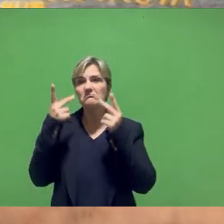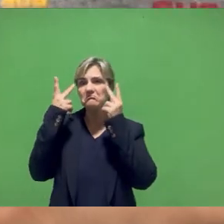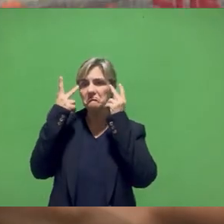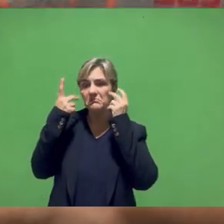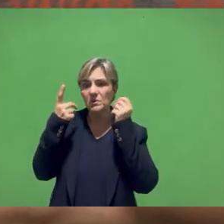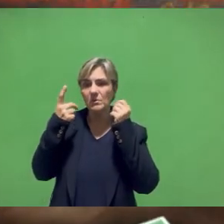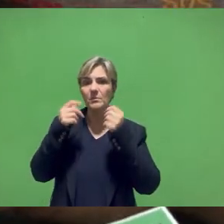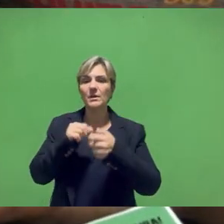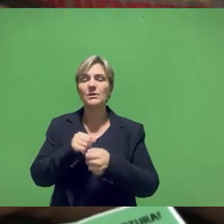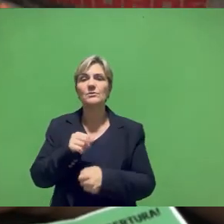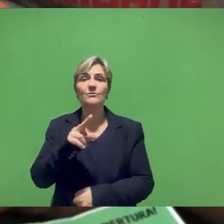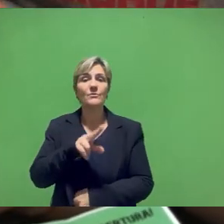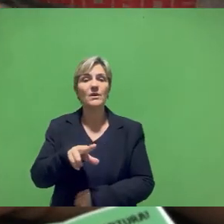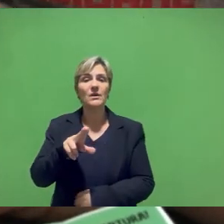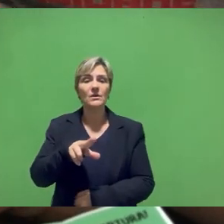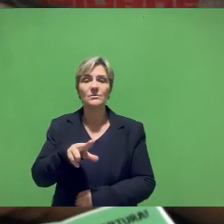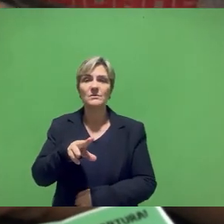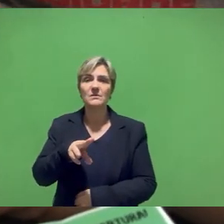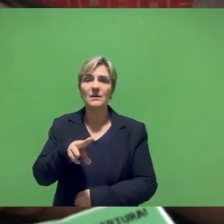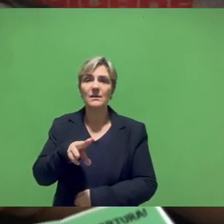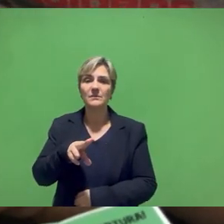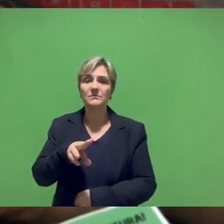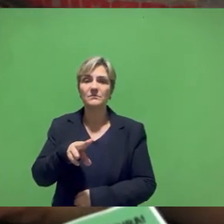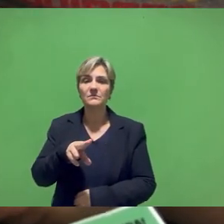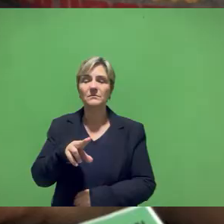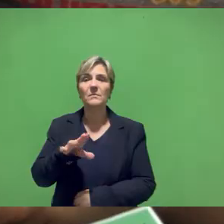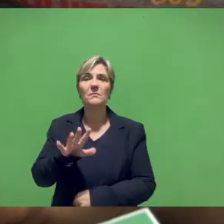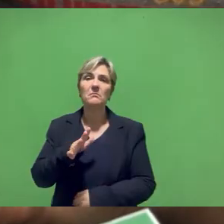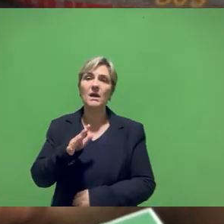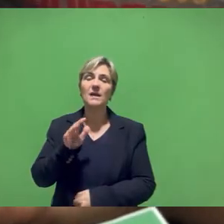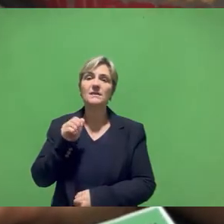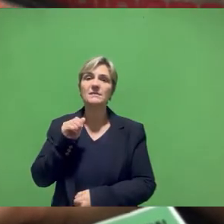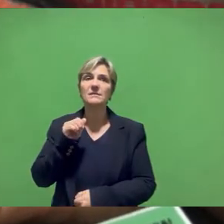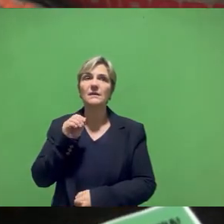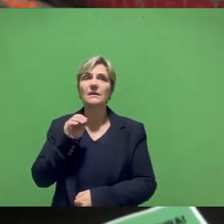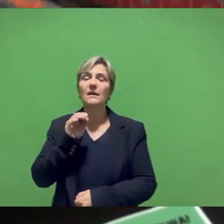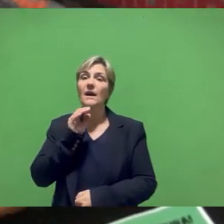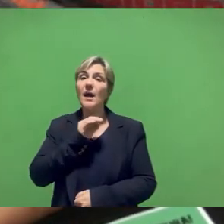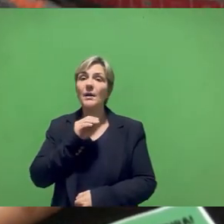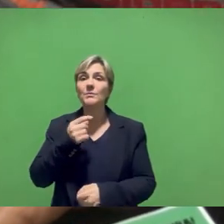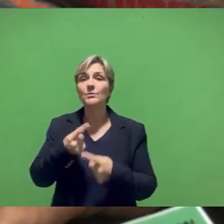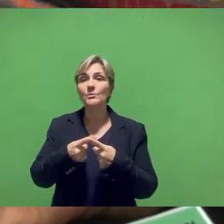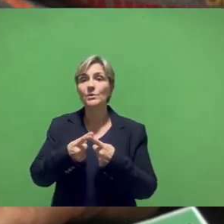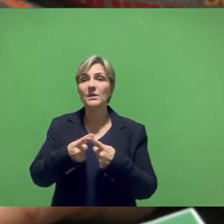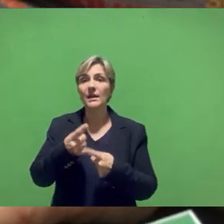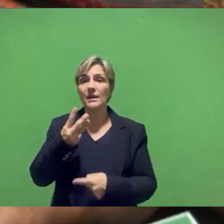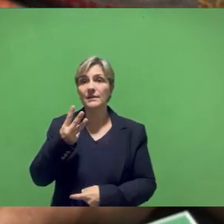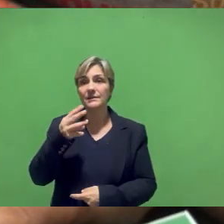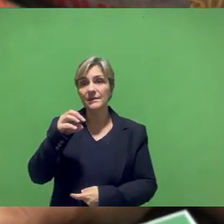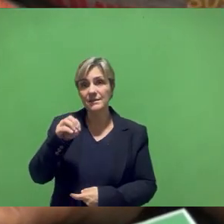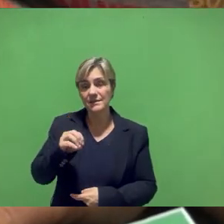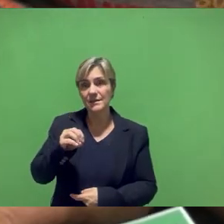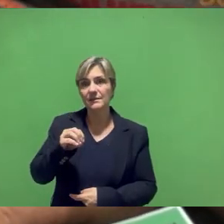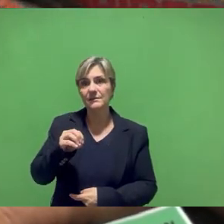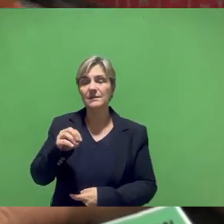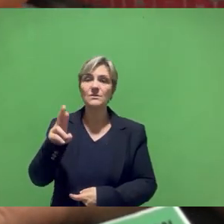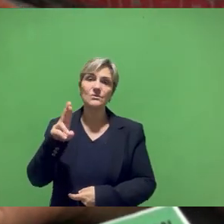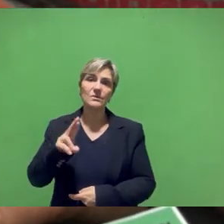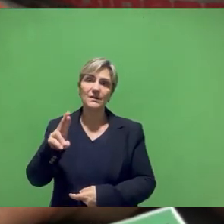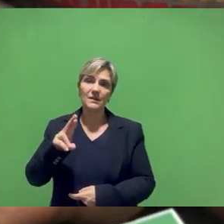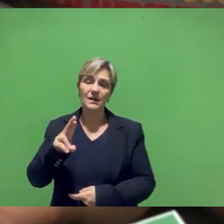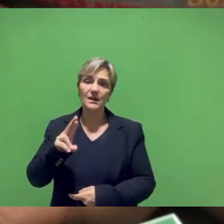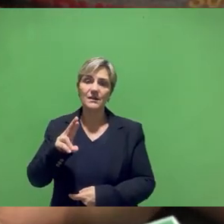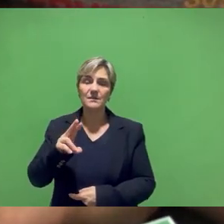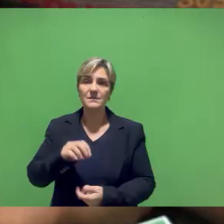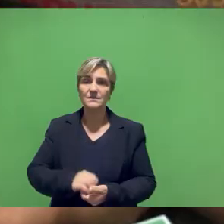provavelmente vai usar mais rapidamente, porque vem 300 unidades aqui, enquanto lá era 1000.